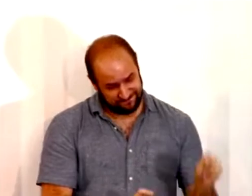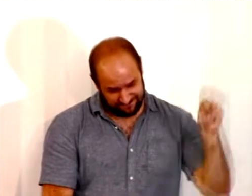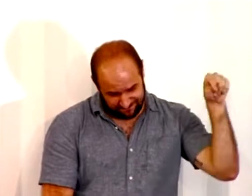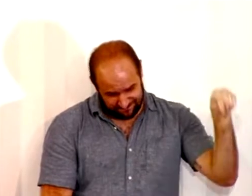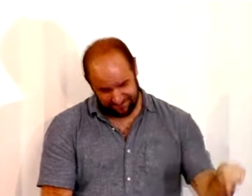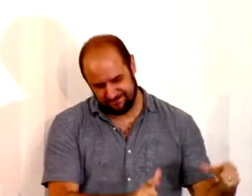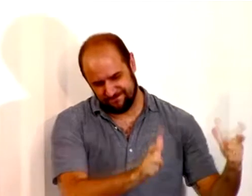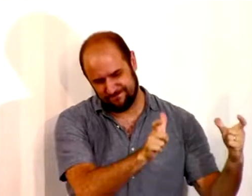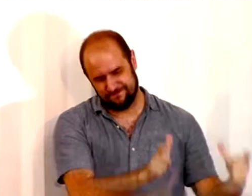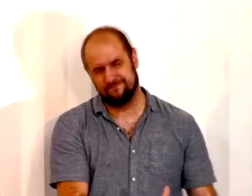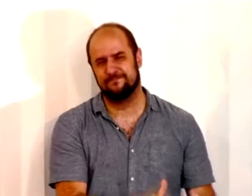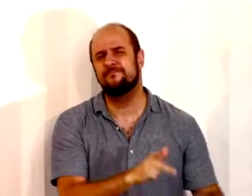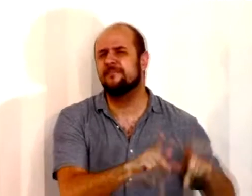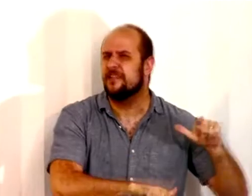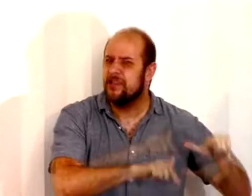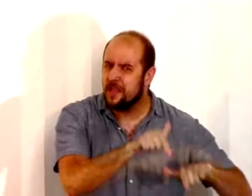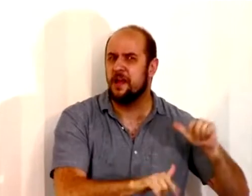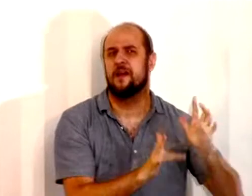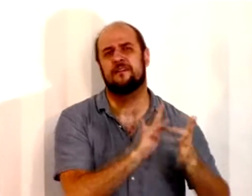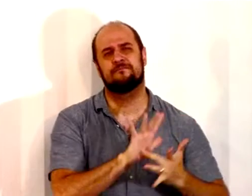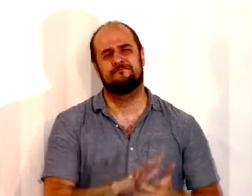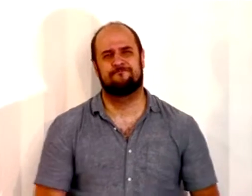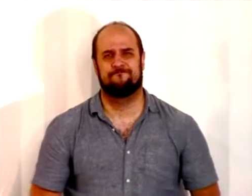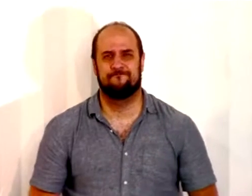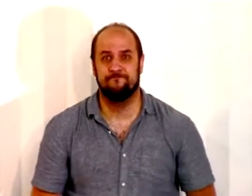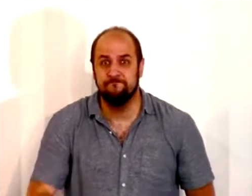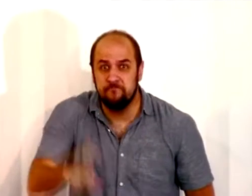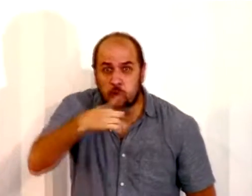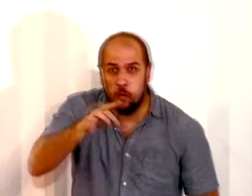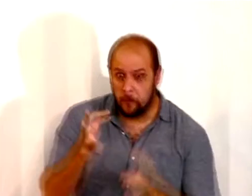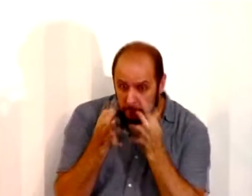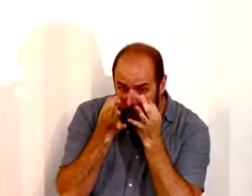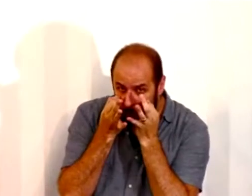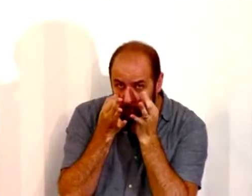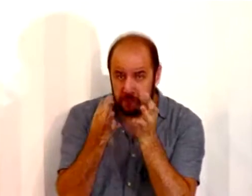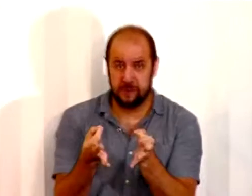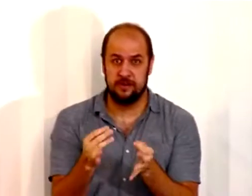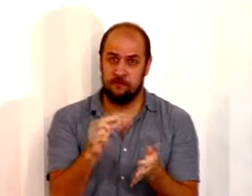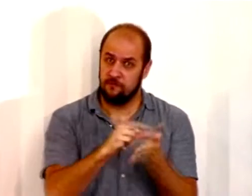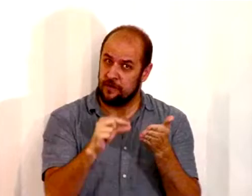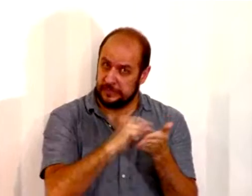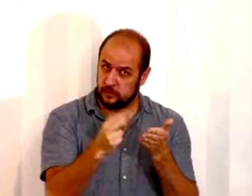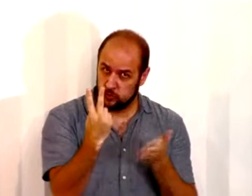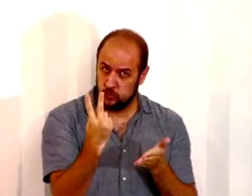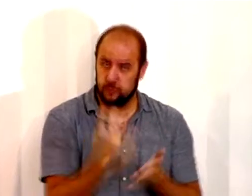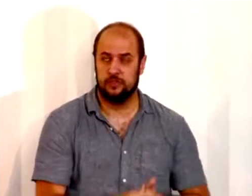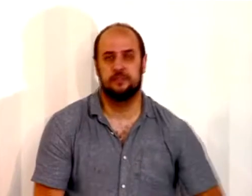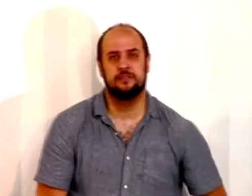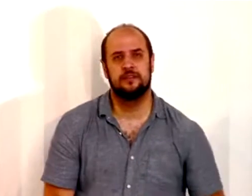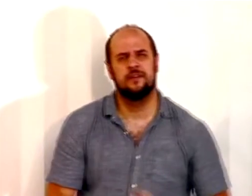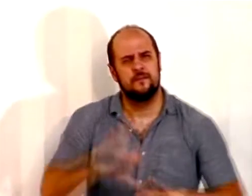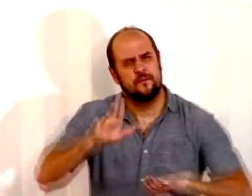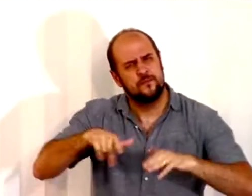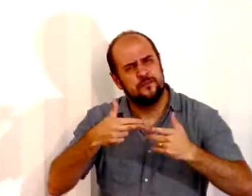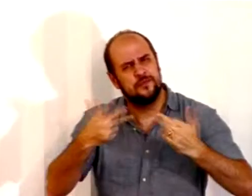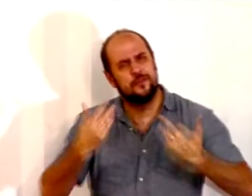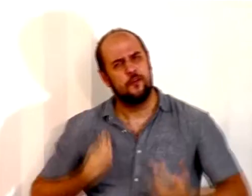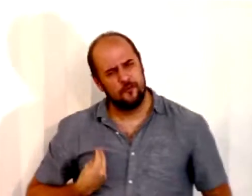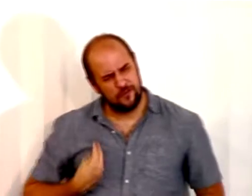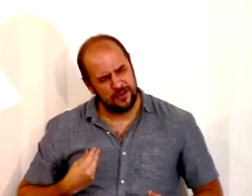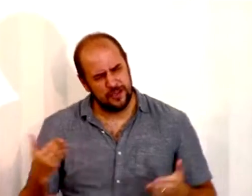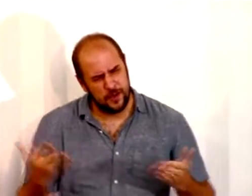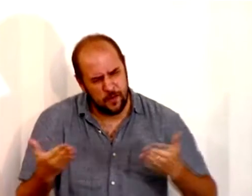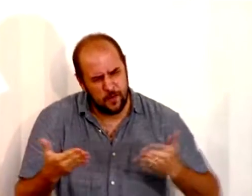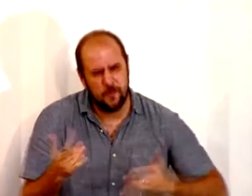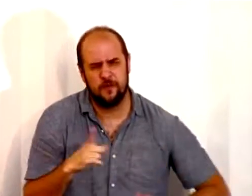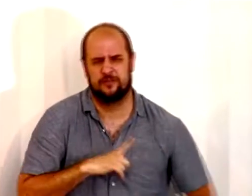ministério do nosso Senhor Jesus. E eu quero chamar a sua atenção agora, a partir do verso 2, para algumas questões que nós vivemos nos